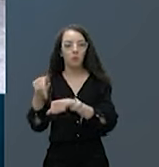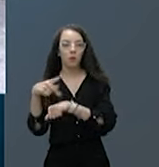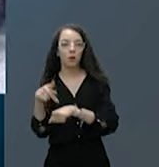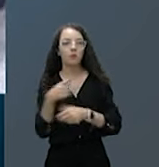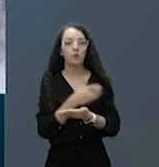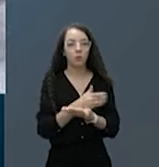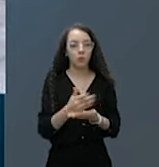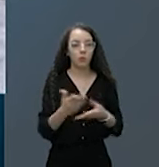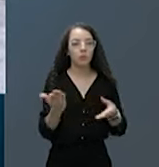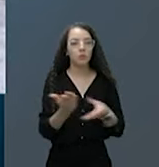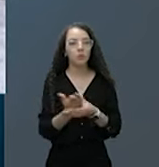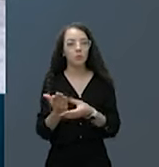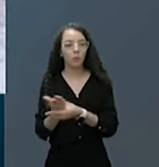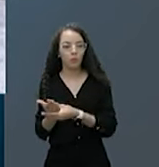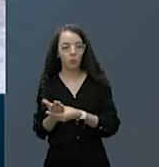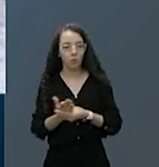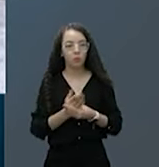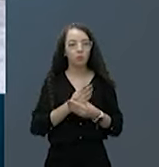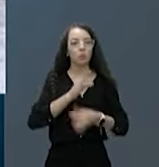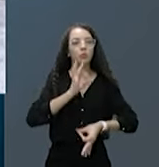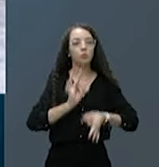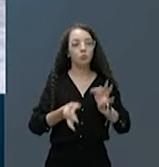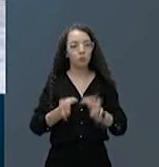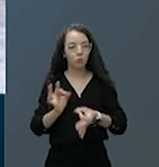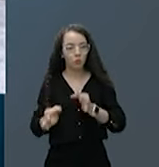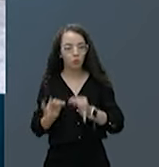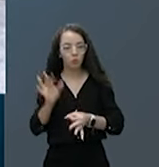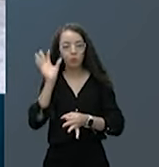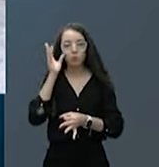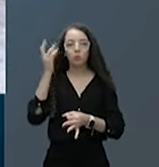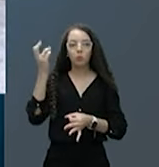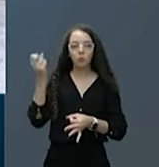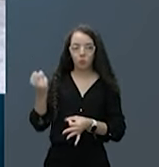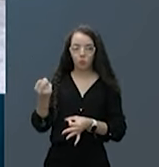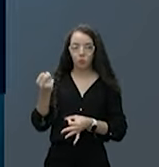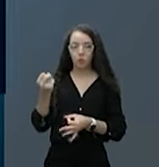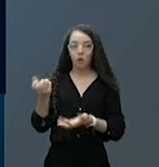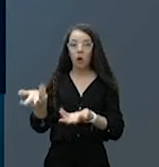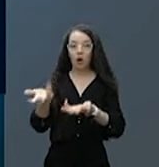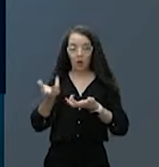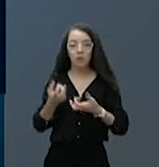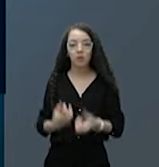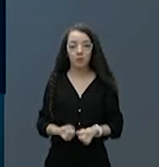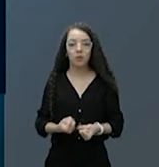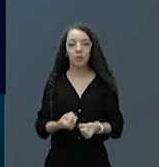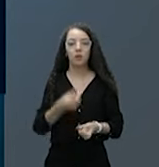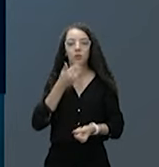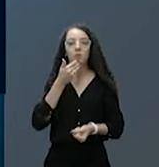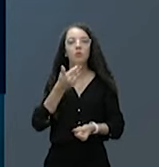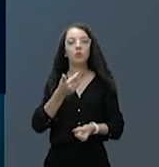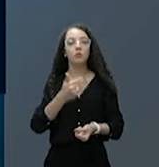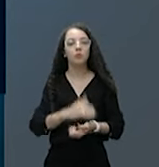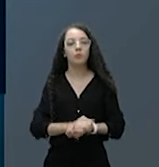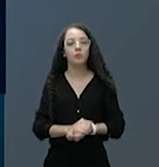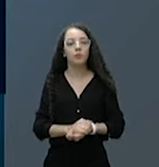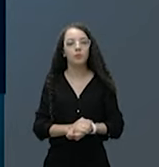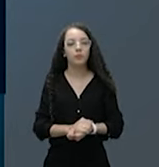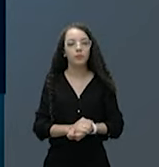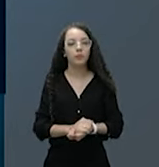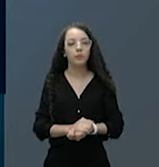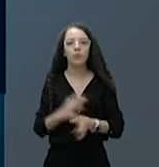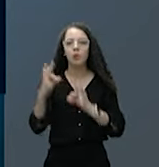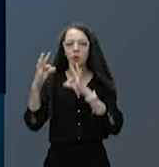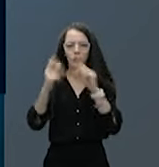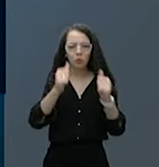apostila, juízo deliberatório, homologação deferida. Estou deferindo a homologação. Eu indago se estão todos de